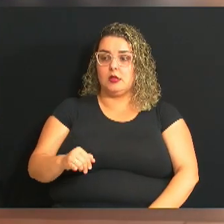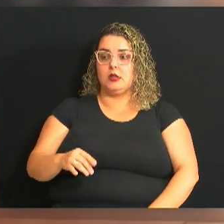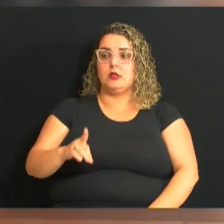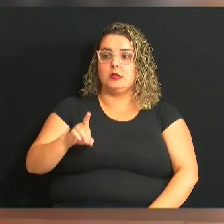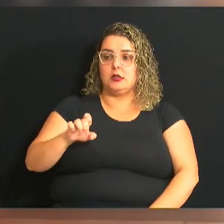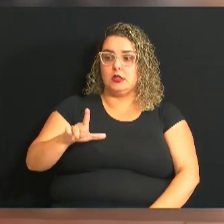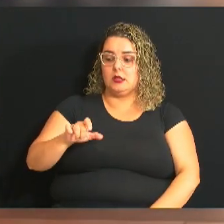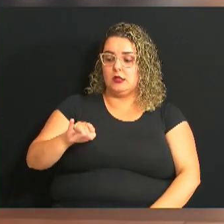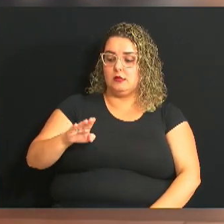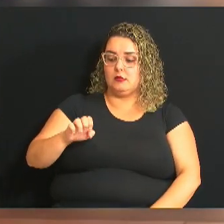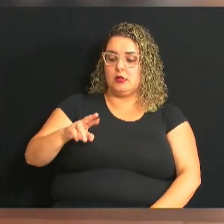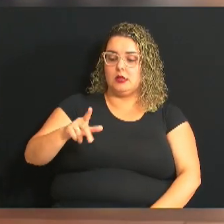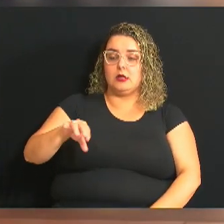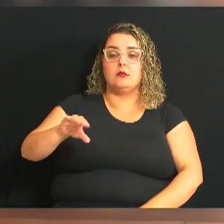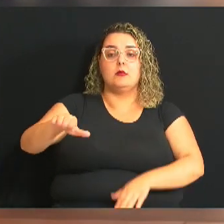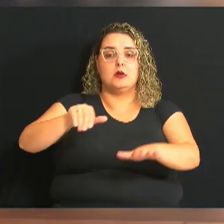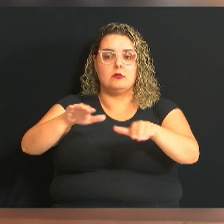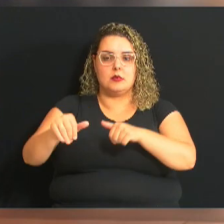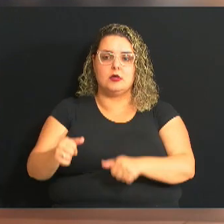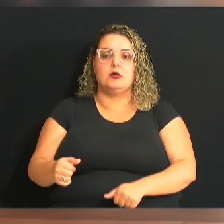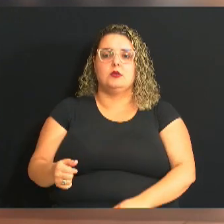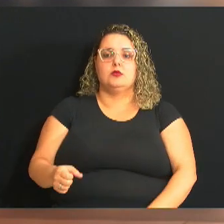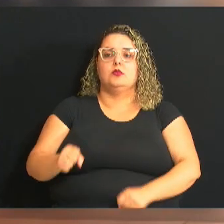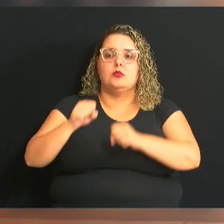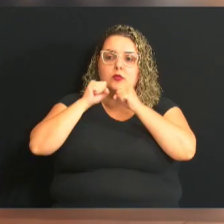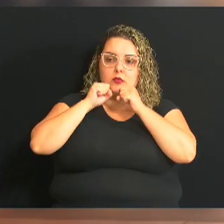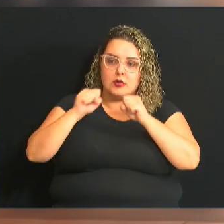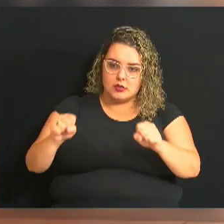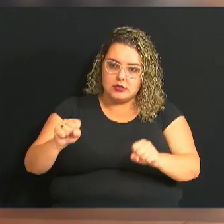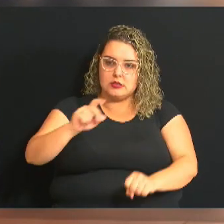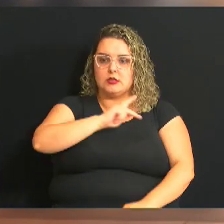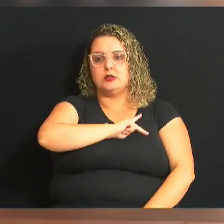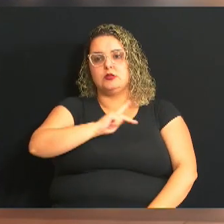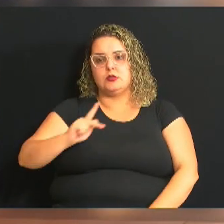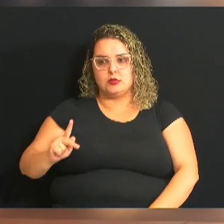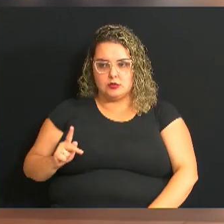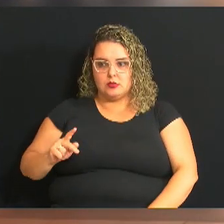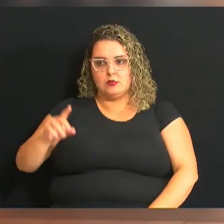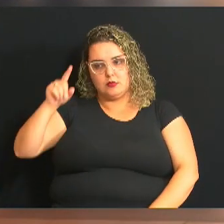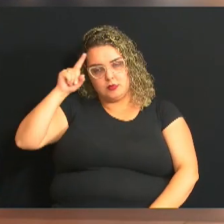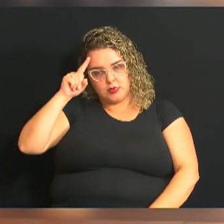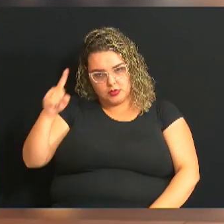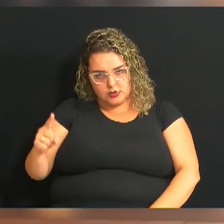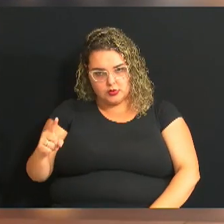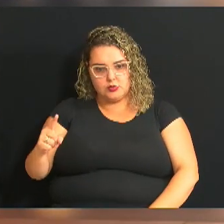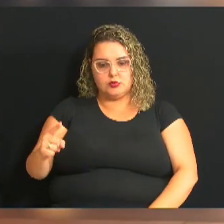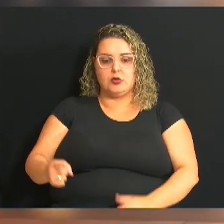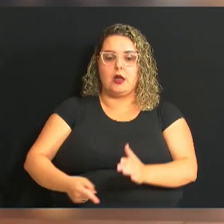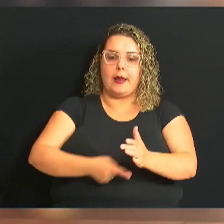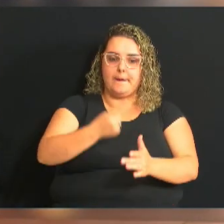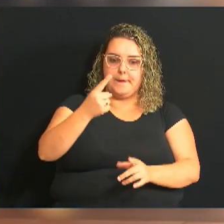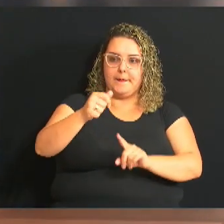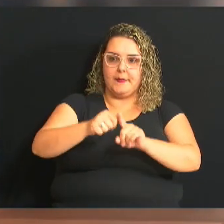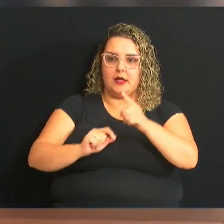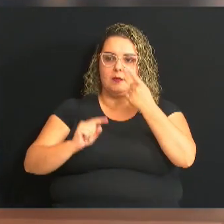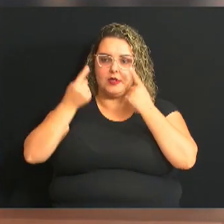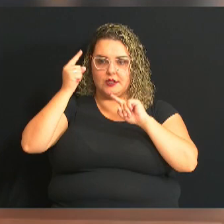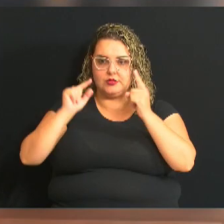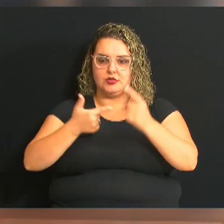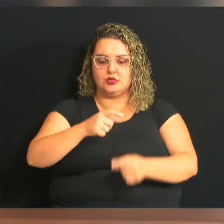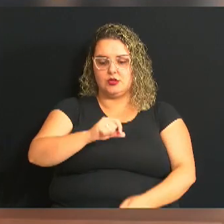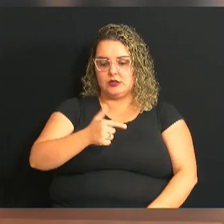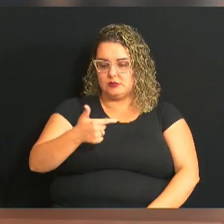a reconvocação do então assessor da presidência para o dia 1º de fevereiro de 2023,